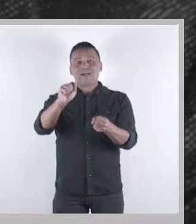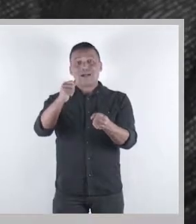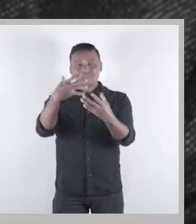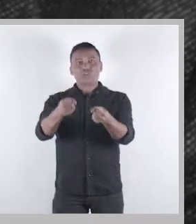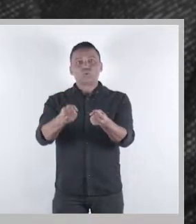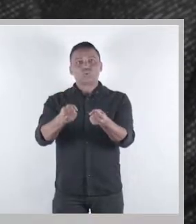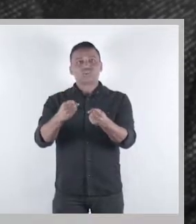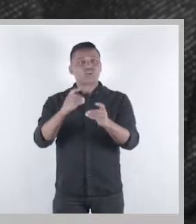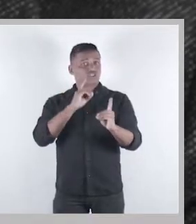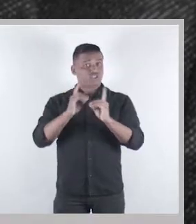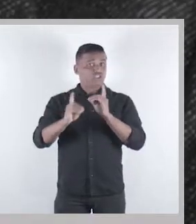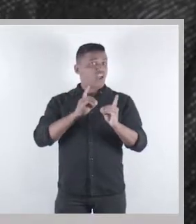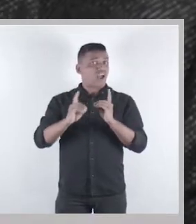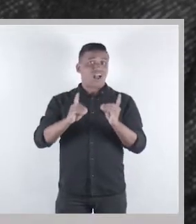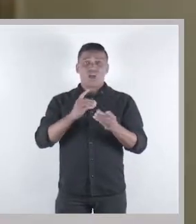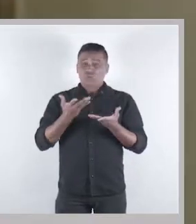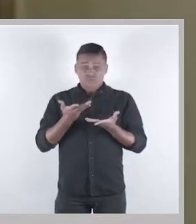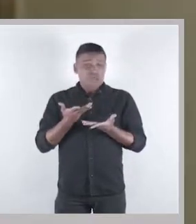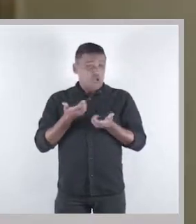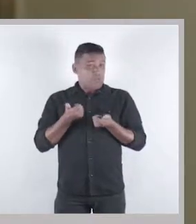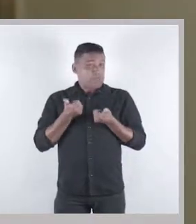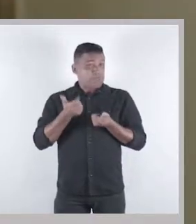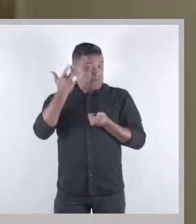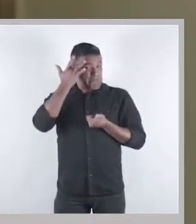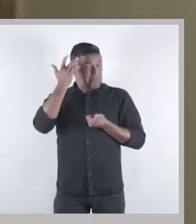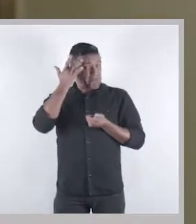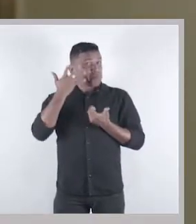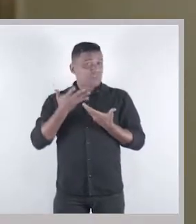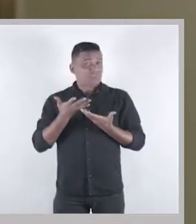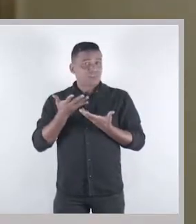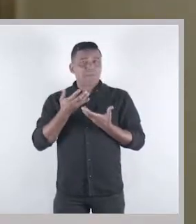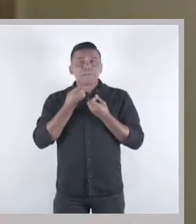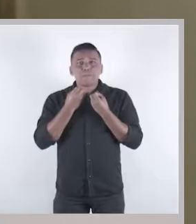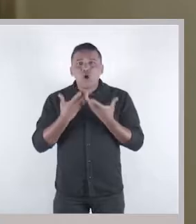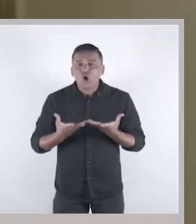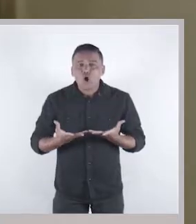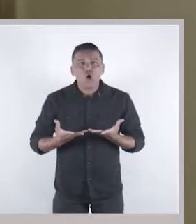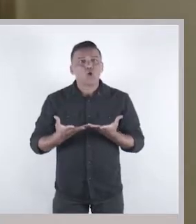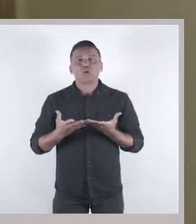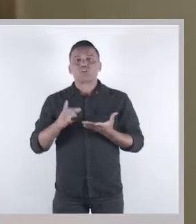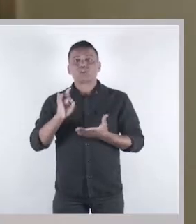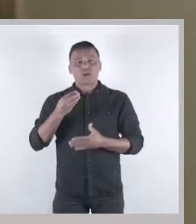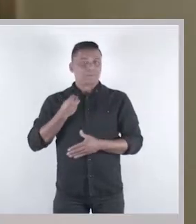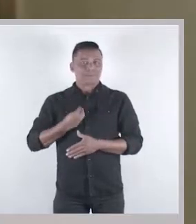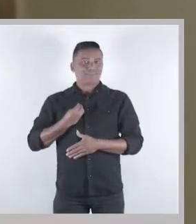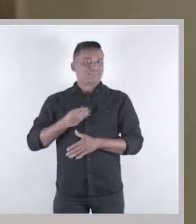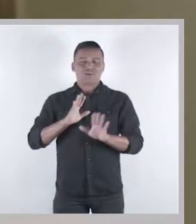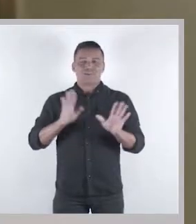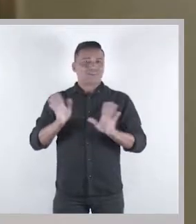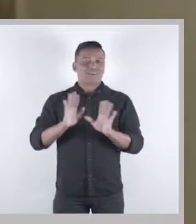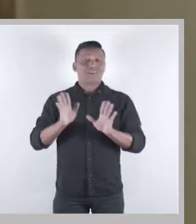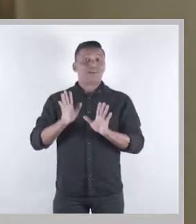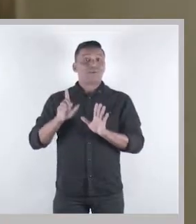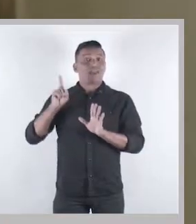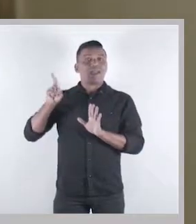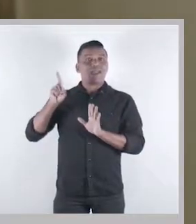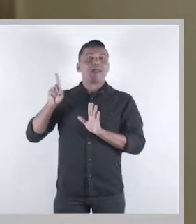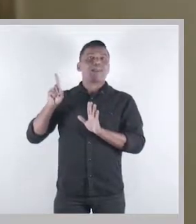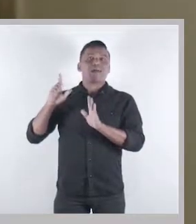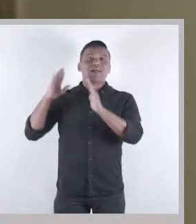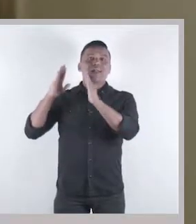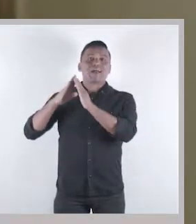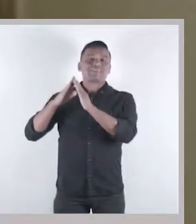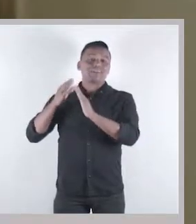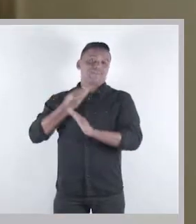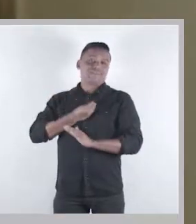assim tipo não presencialmente porque na época ela morava em Juiz de Fora e aqui em Belo Horizonte a gente conversa sempre o telefone